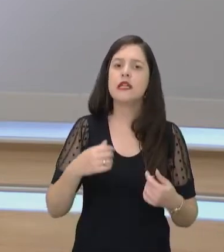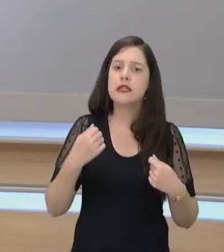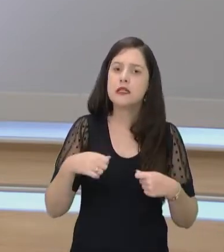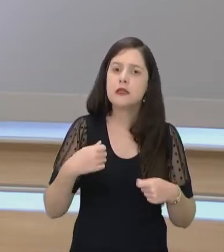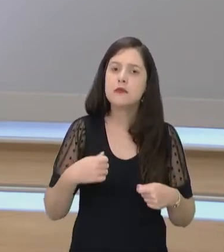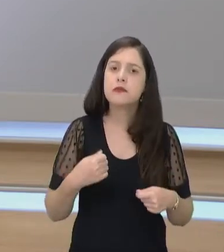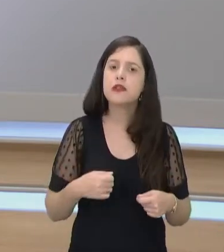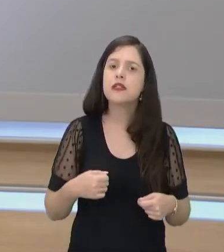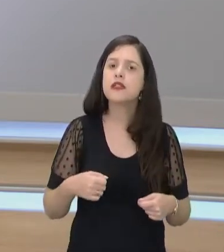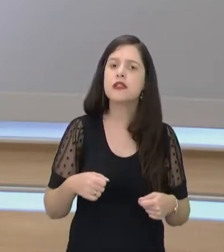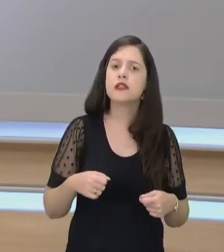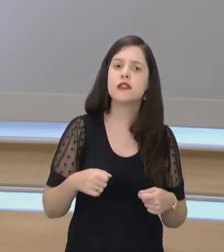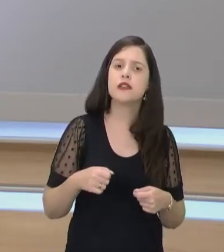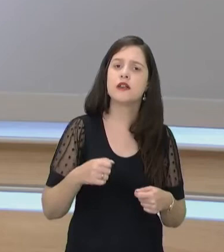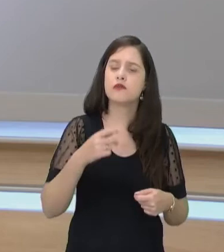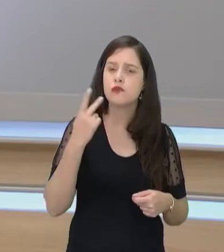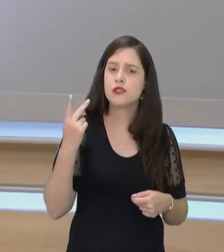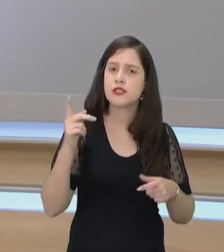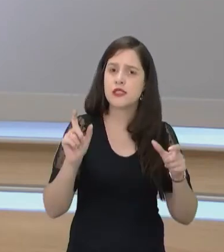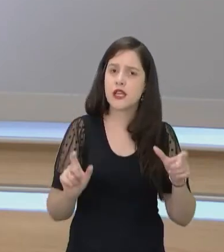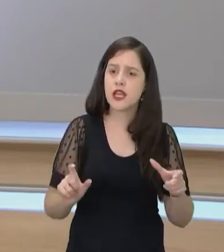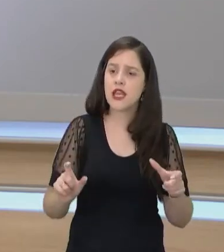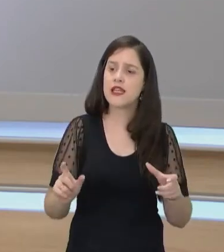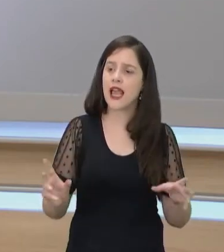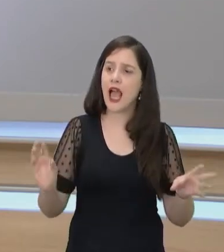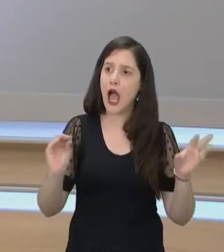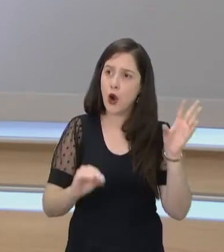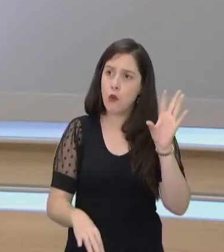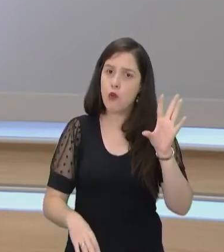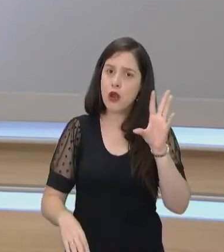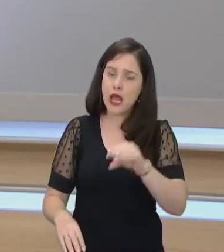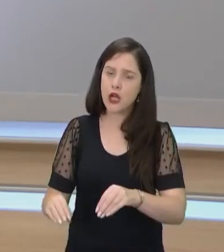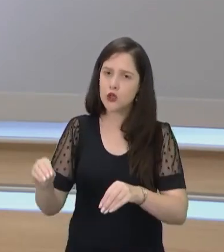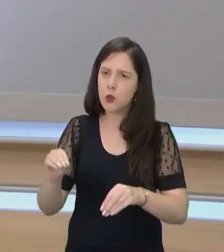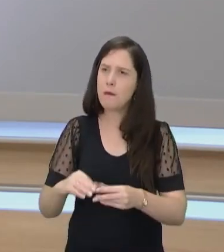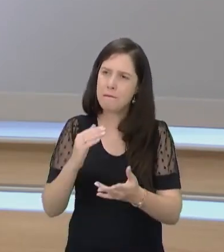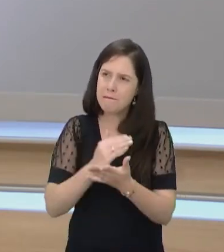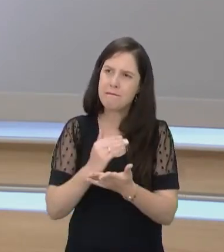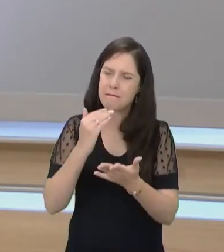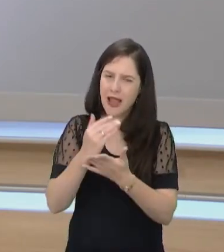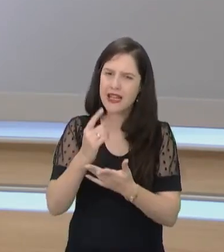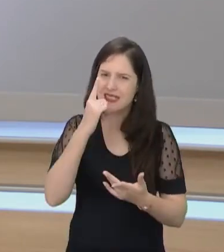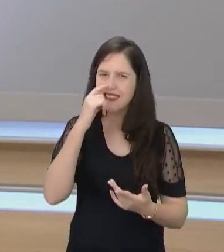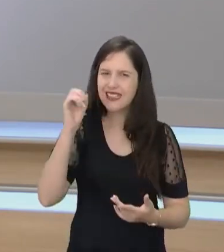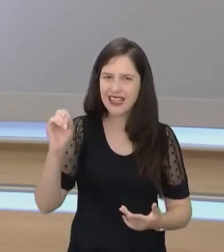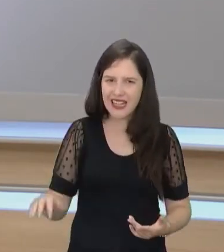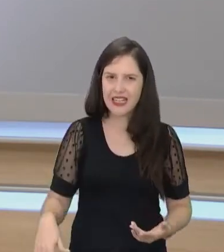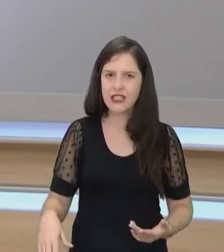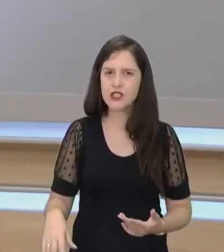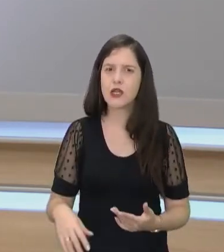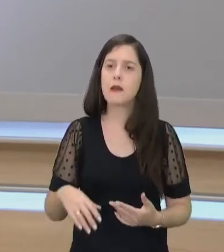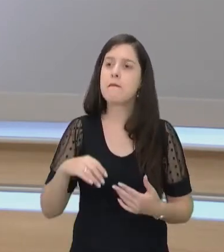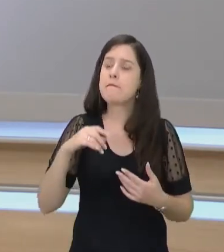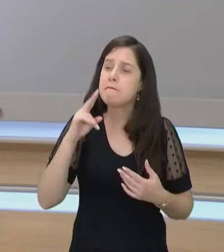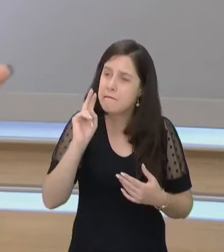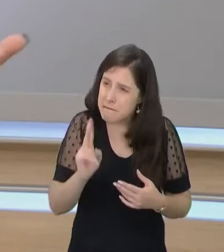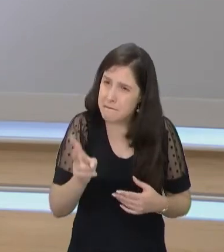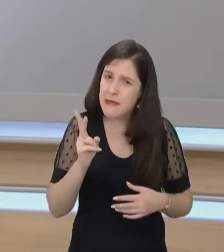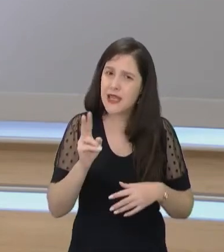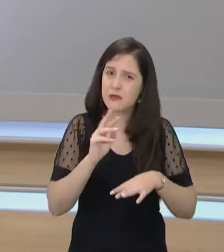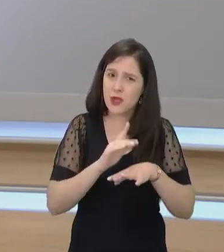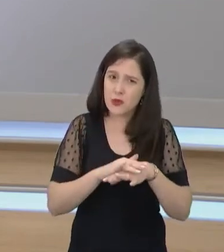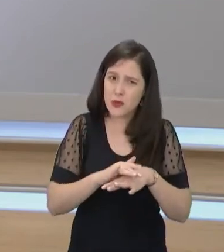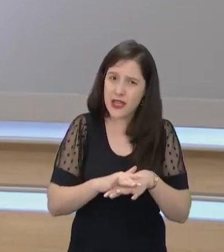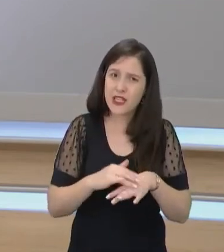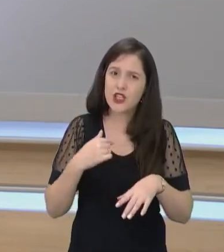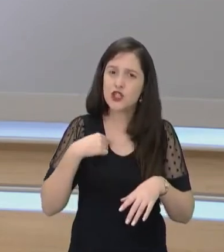ali e você não está descartando e você está acumulando aquilo e aquilo é lixo, então quer dizer que mesmo essas doenças que a gente não